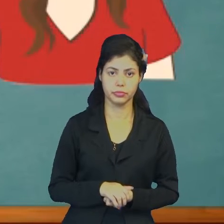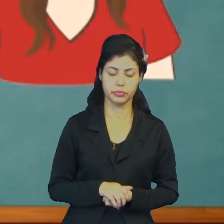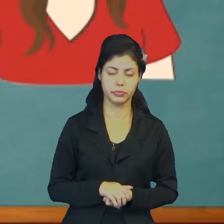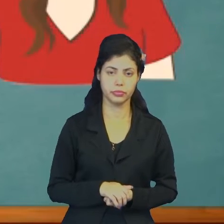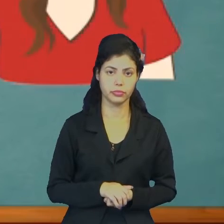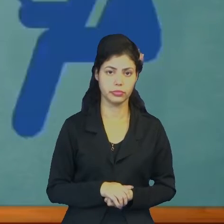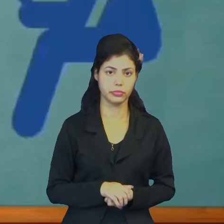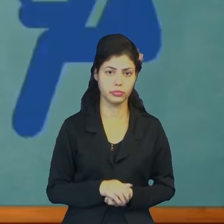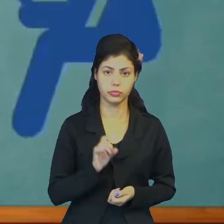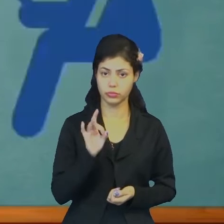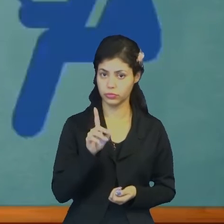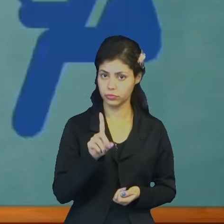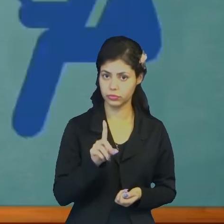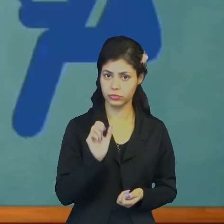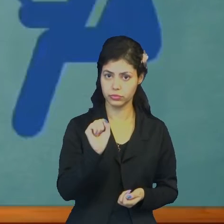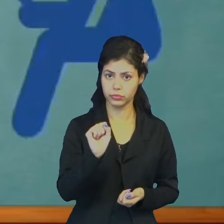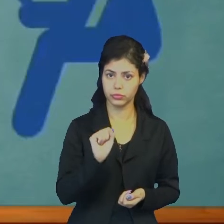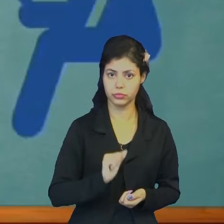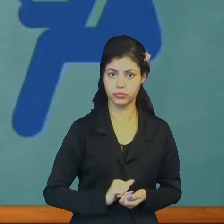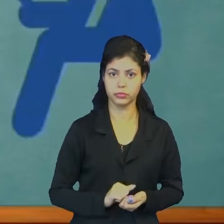vou usar um S só.